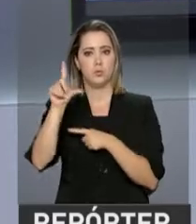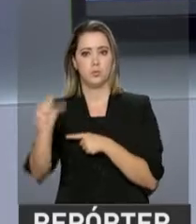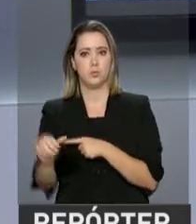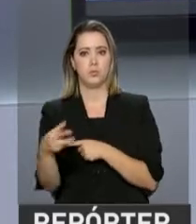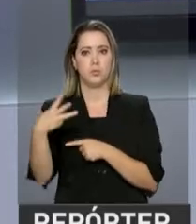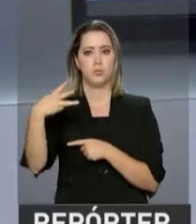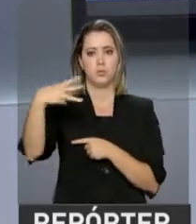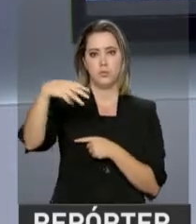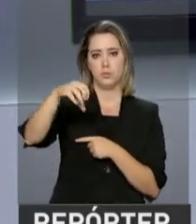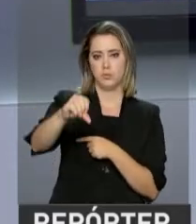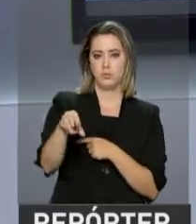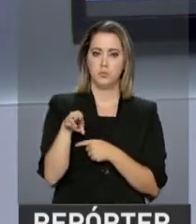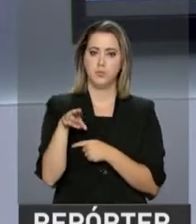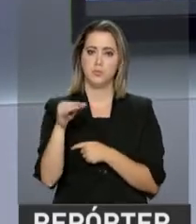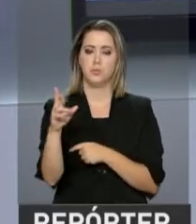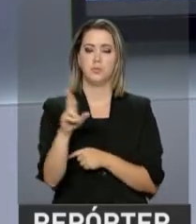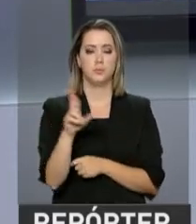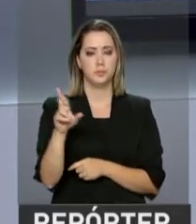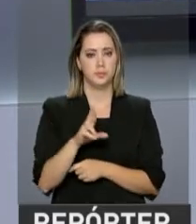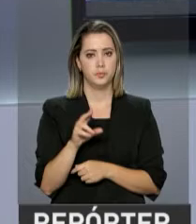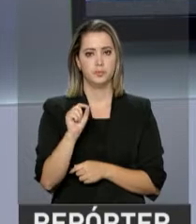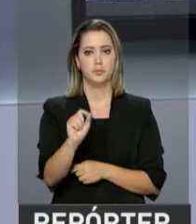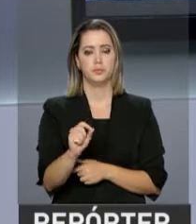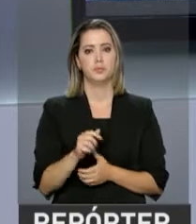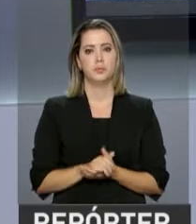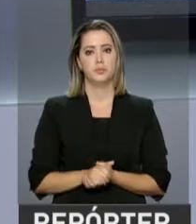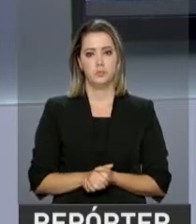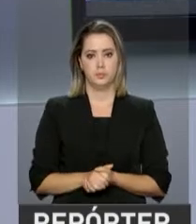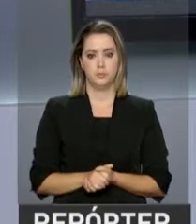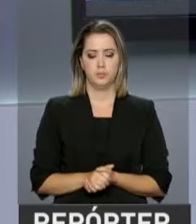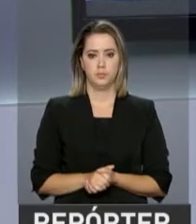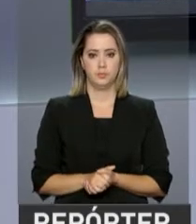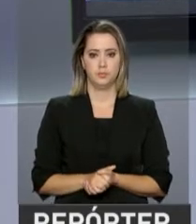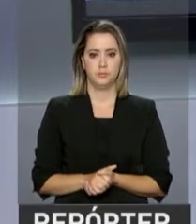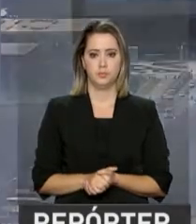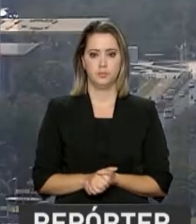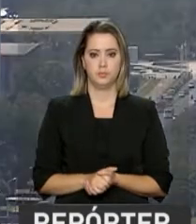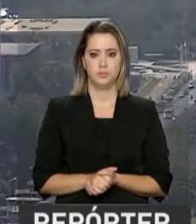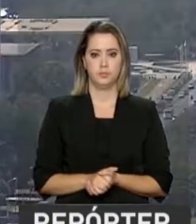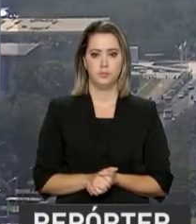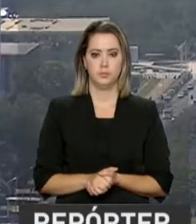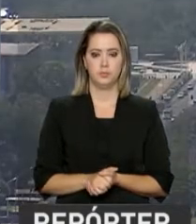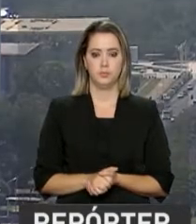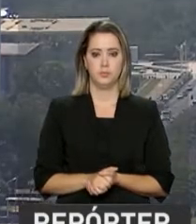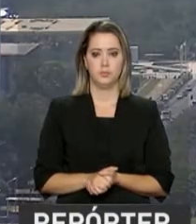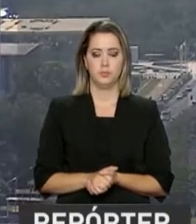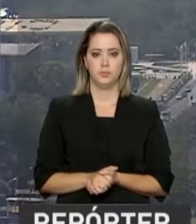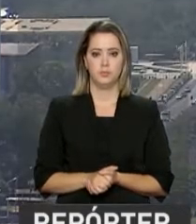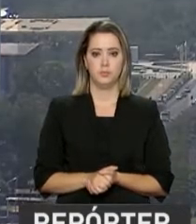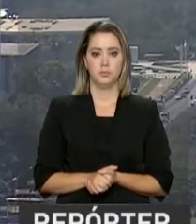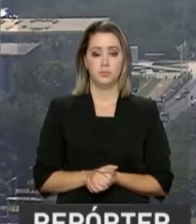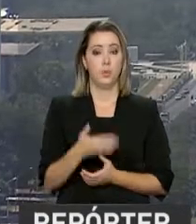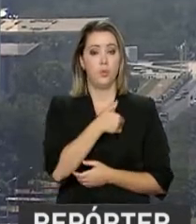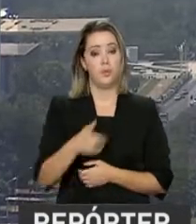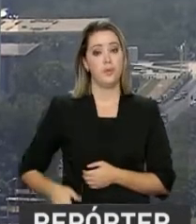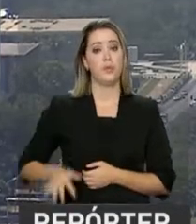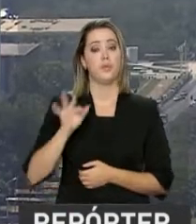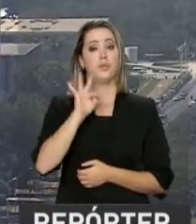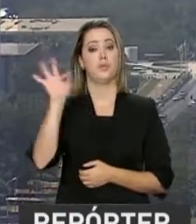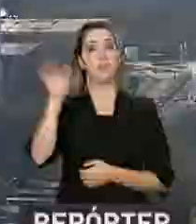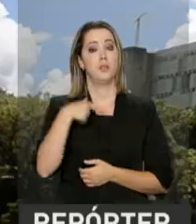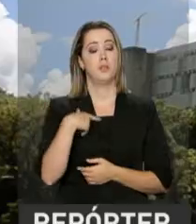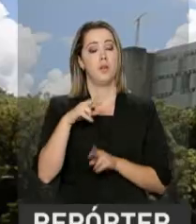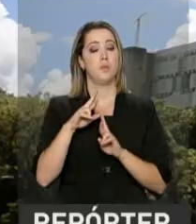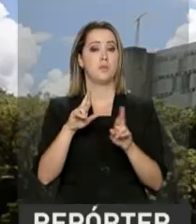ser menor de aproximadamente 39 bilhões de reais à união espera que essa